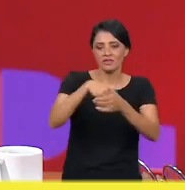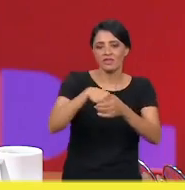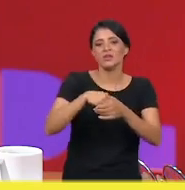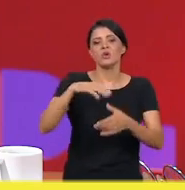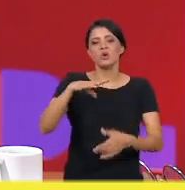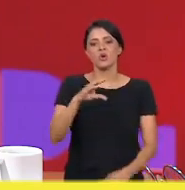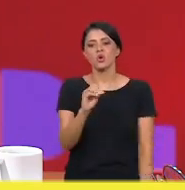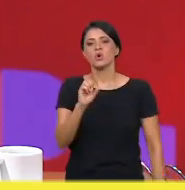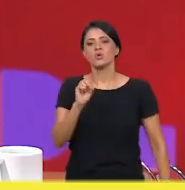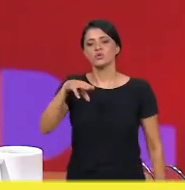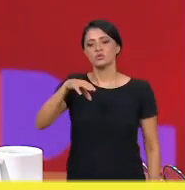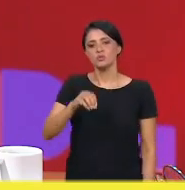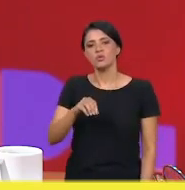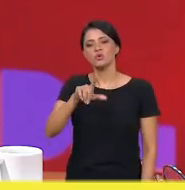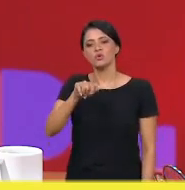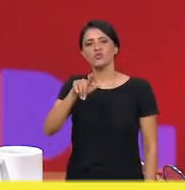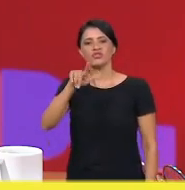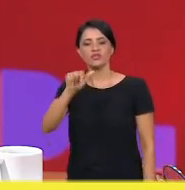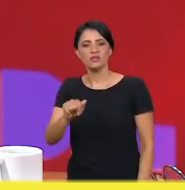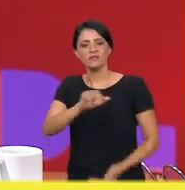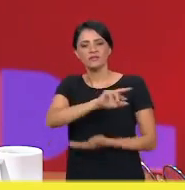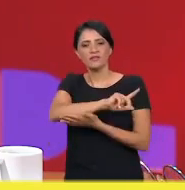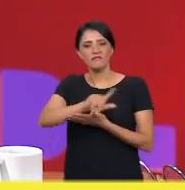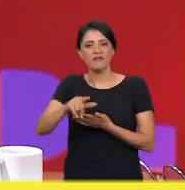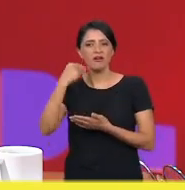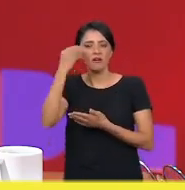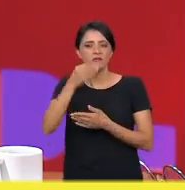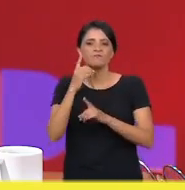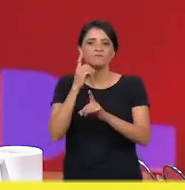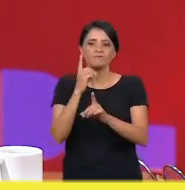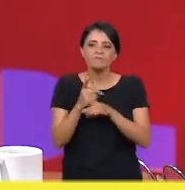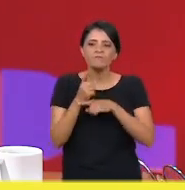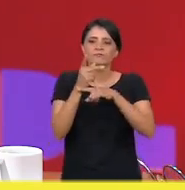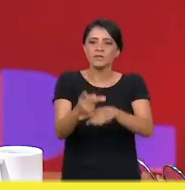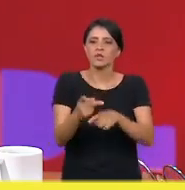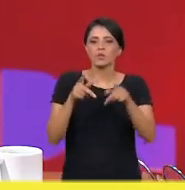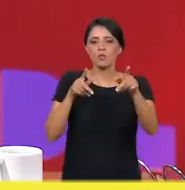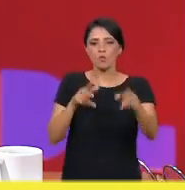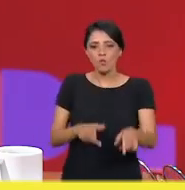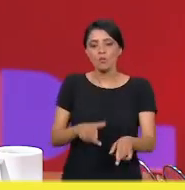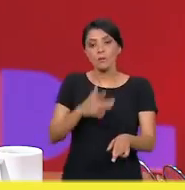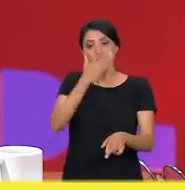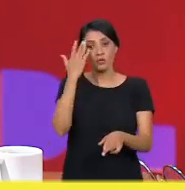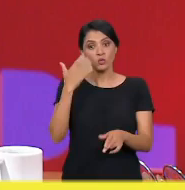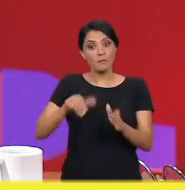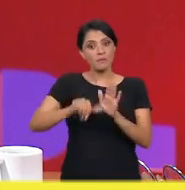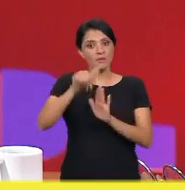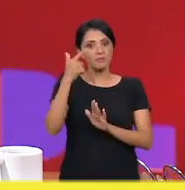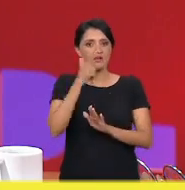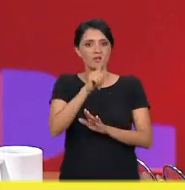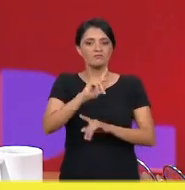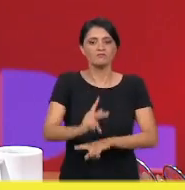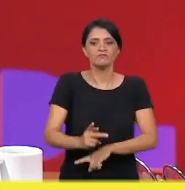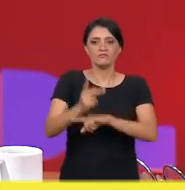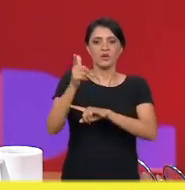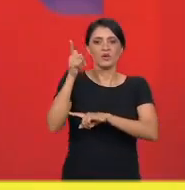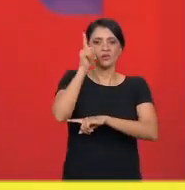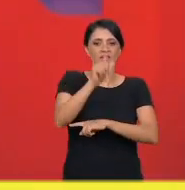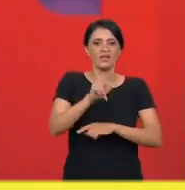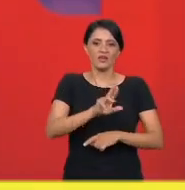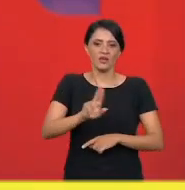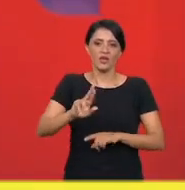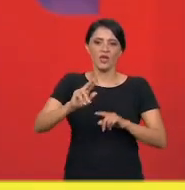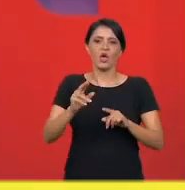cosmologia. Tem muitos experimentos buscando pela mesma coisa. Então, quem chegar primeiro leva o troféu. Vai levar um